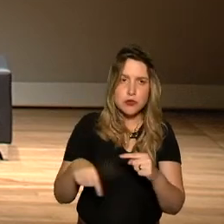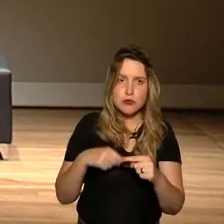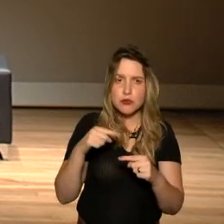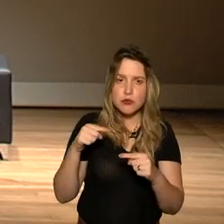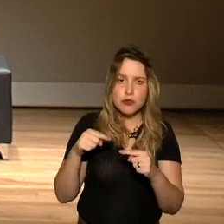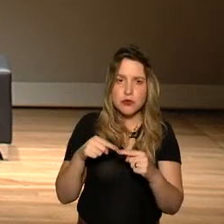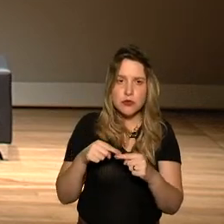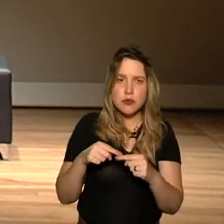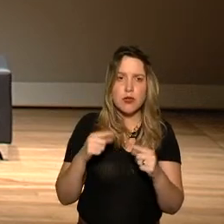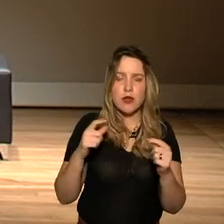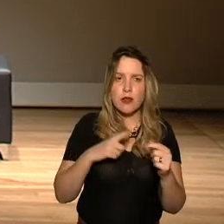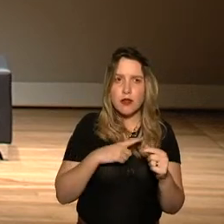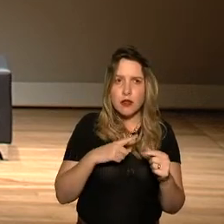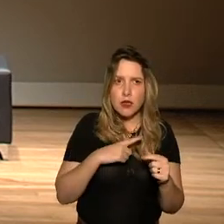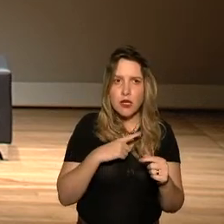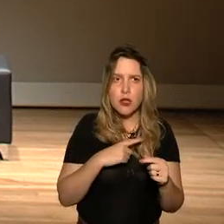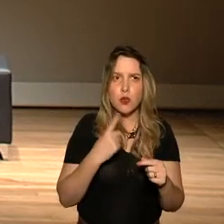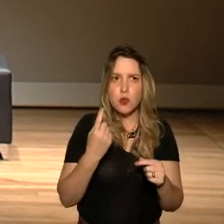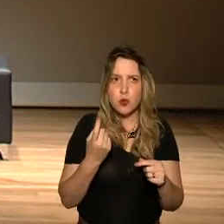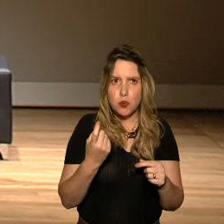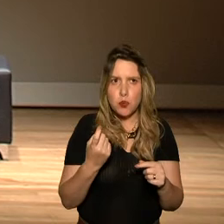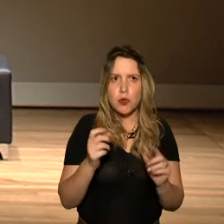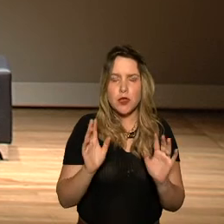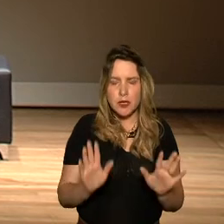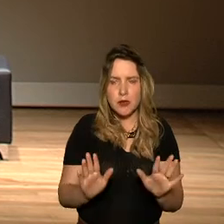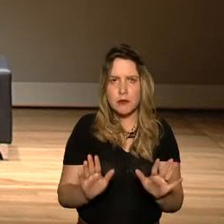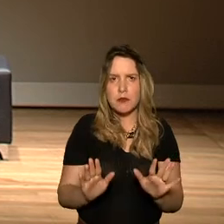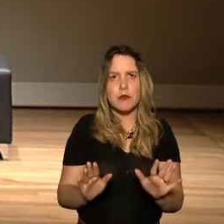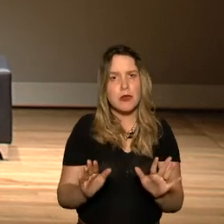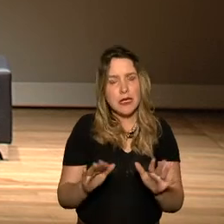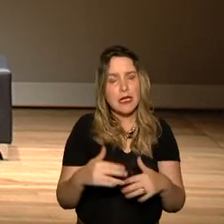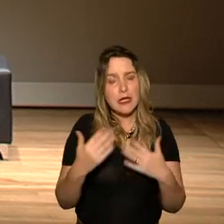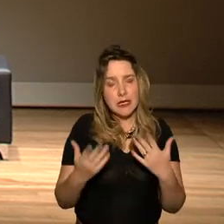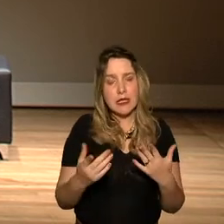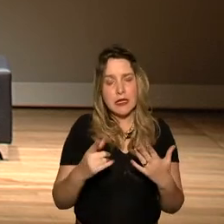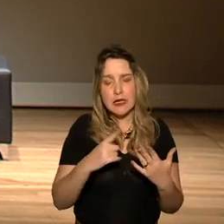receber gente no mundo inteiro do mundo inteiro né Então